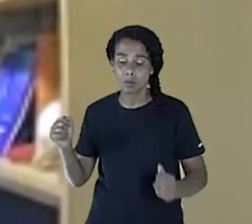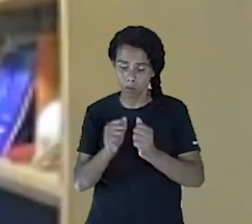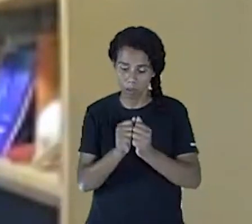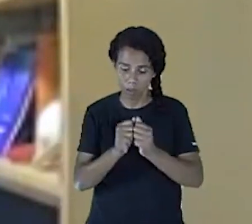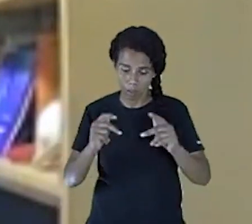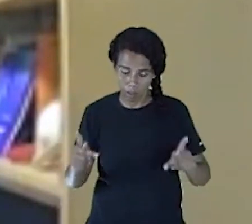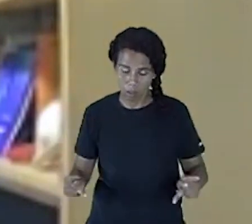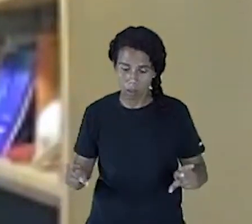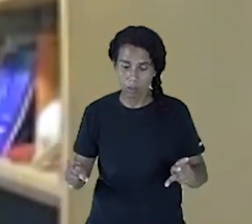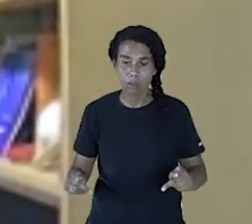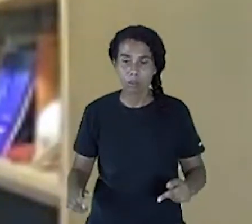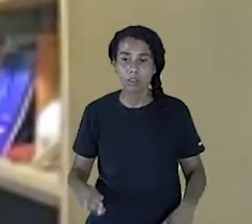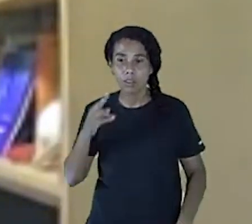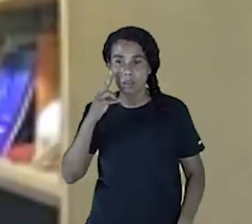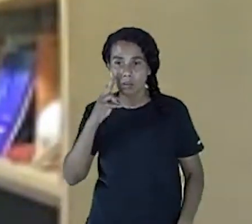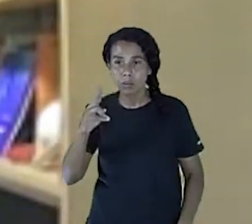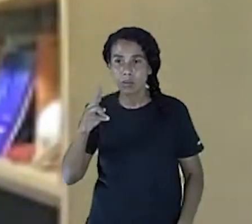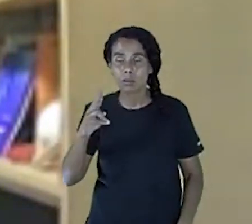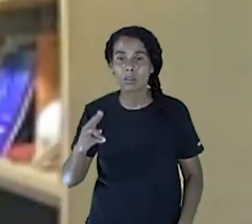estou vivendo